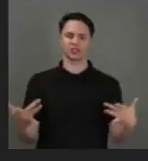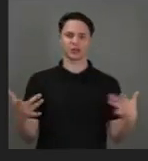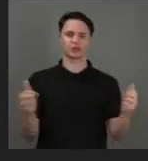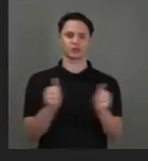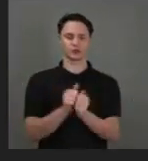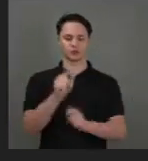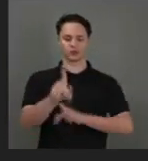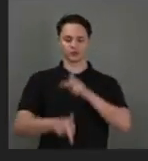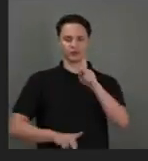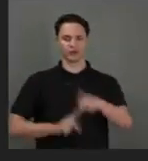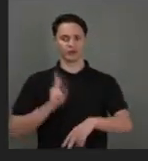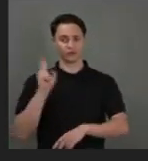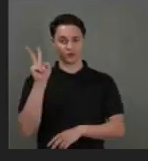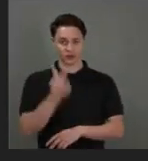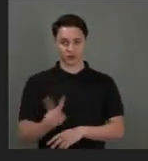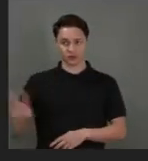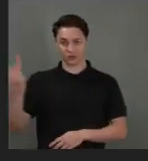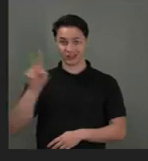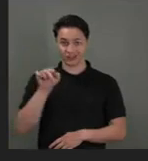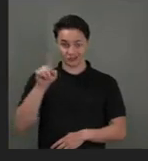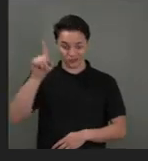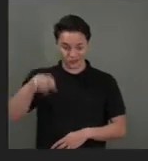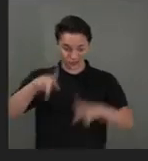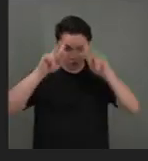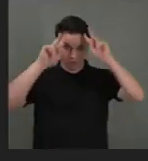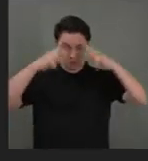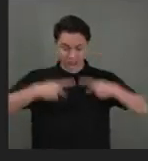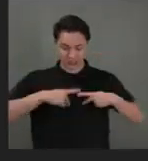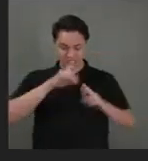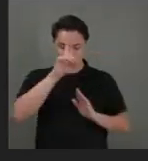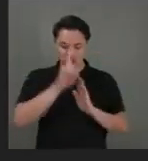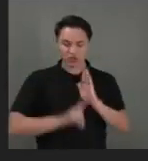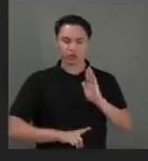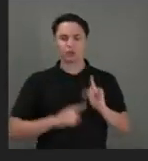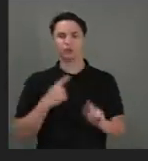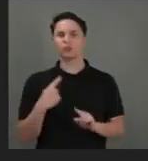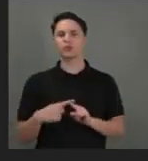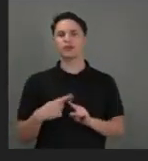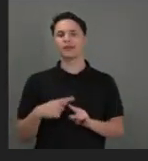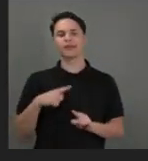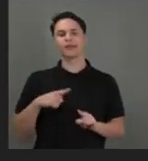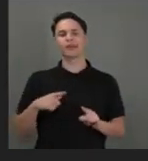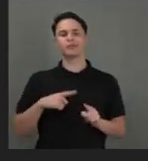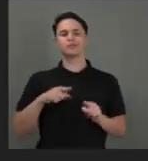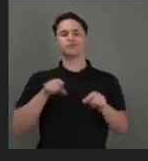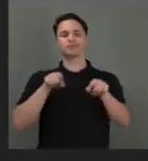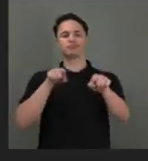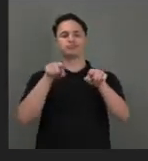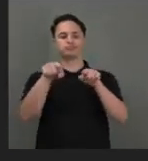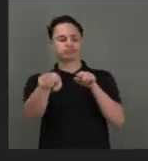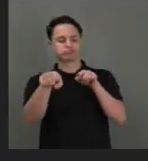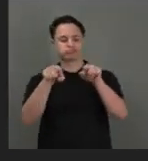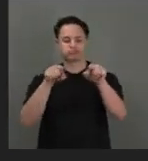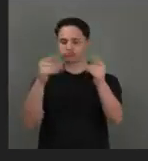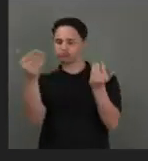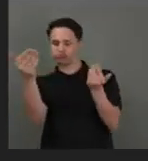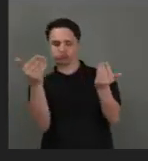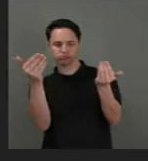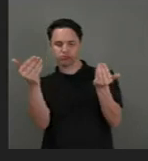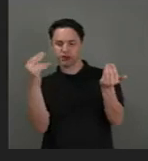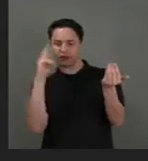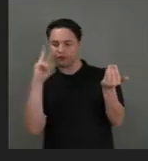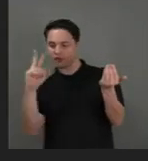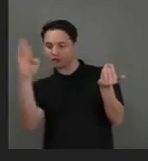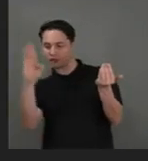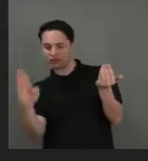venezuelanos. Isso é humanidade, é direitos humanos, porque existe um paralelo com o que temos assistido no Brasil, com